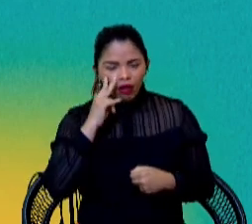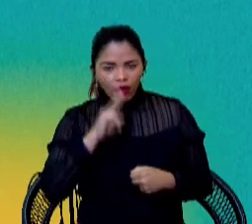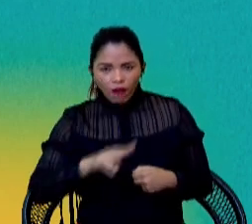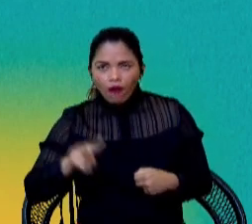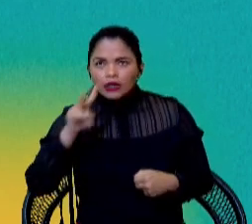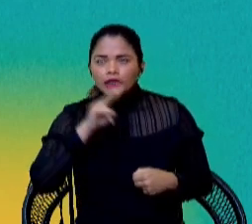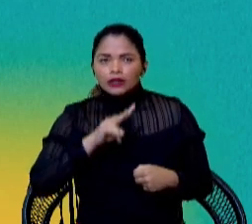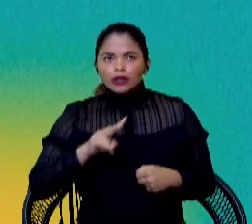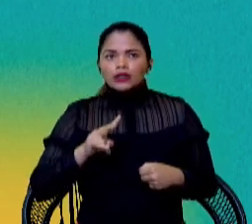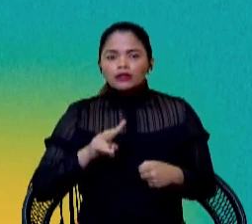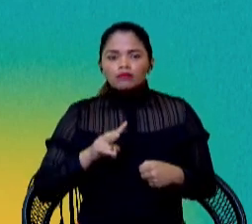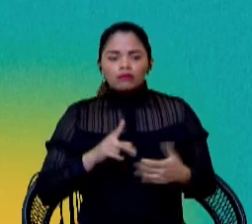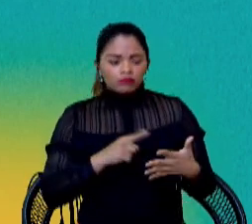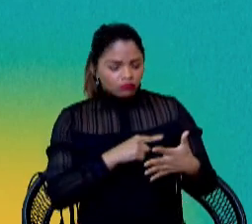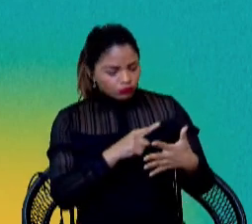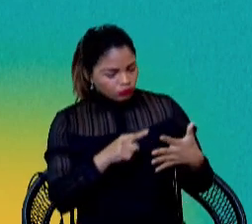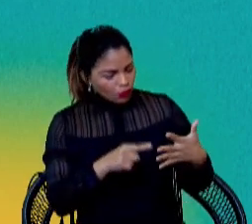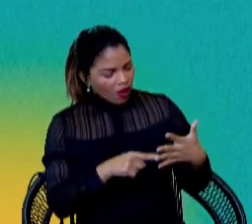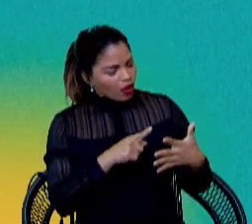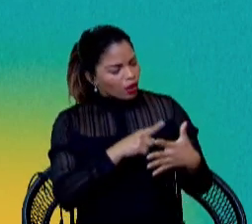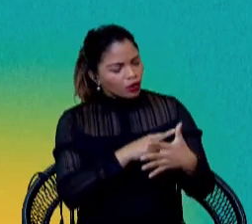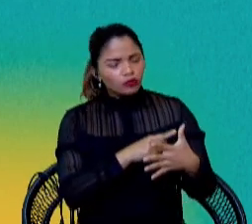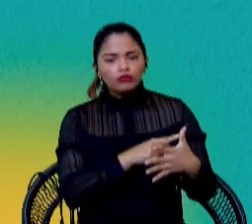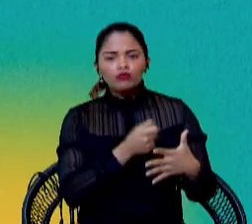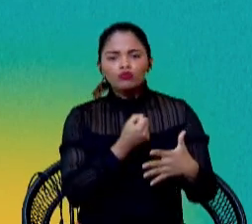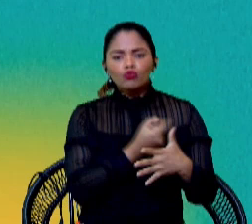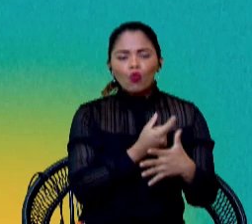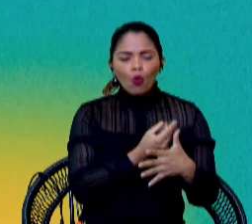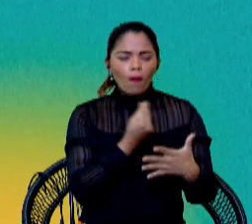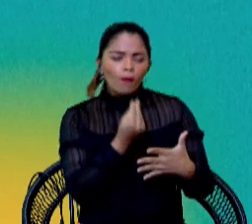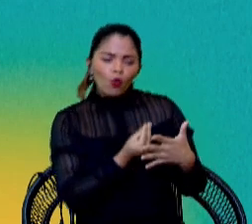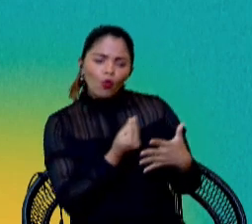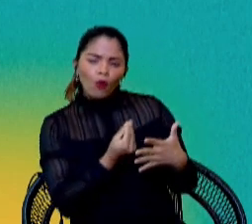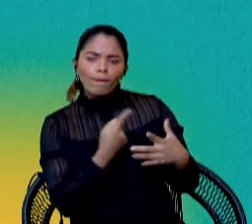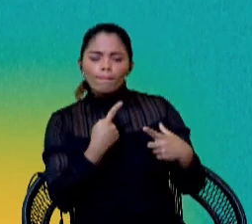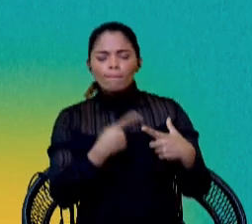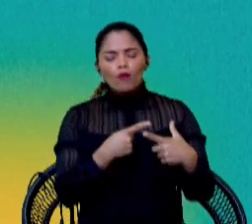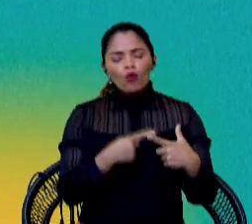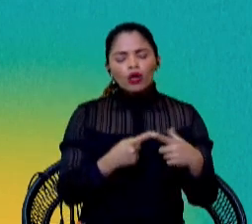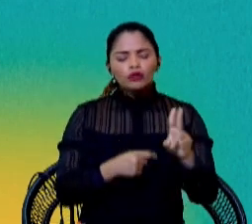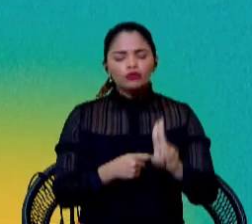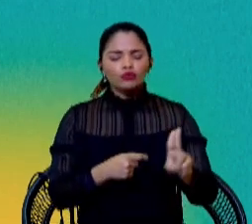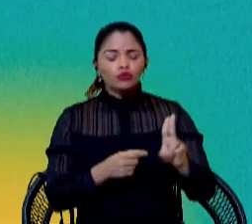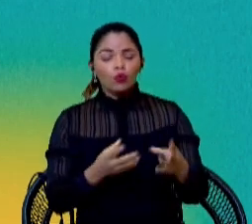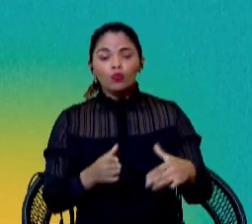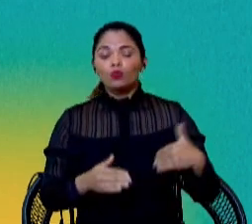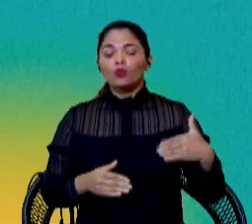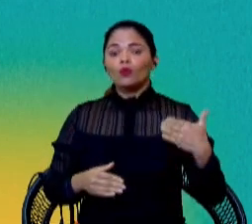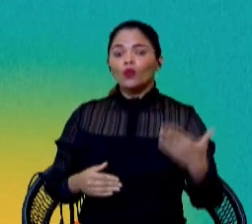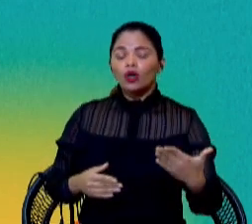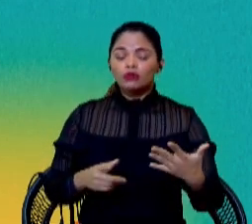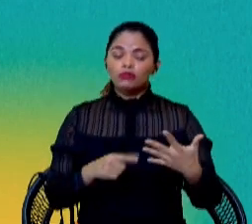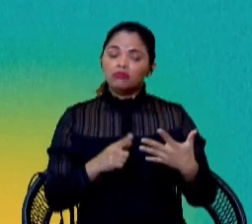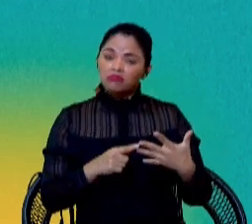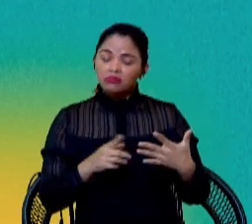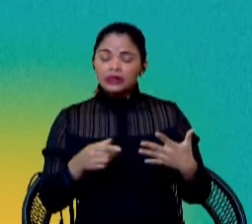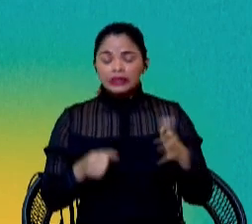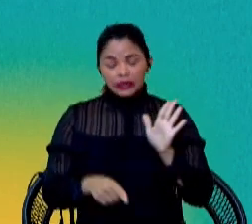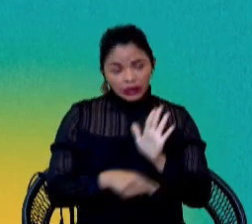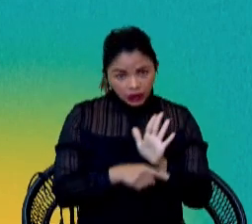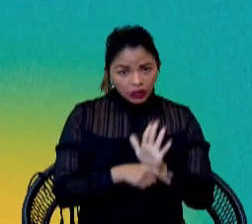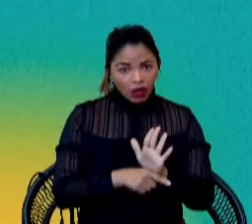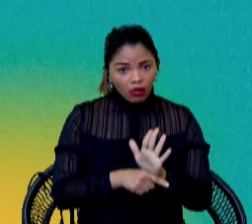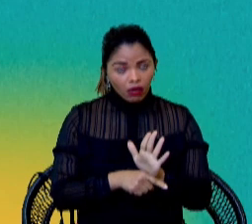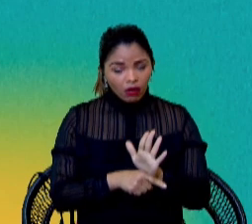cadeia, né? Então, quem está consumindo, como que está consumindo, por que está consumindo, quando está consumindo, porque isso vai ajudar bastante a